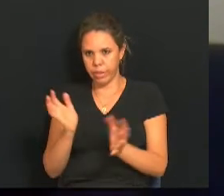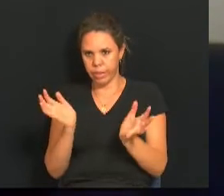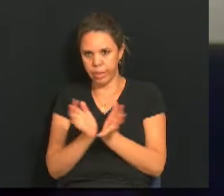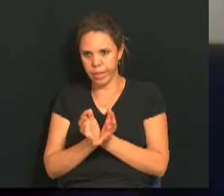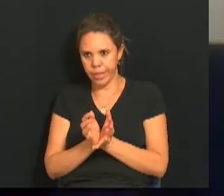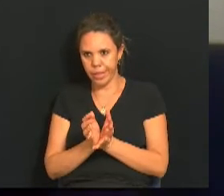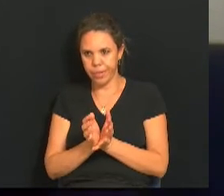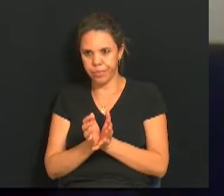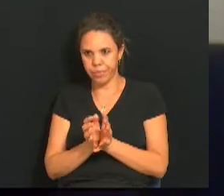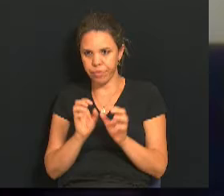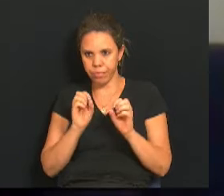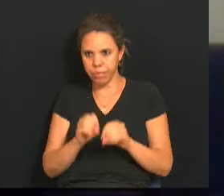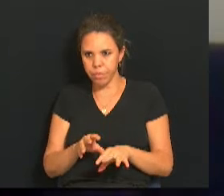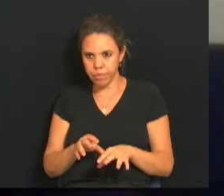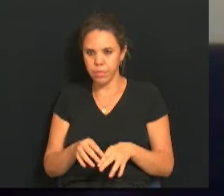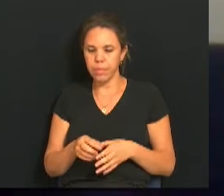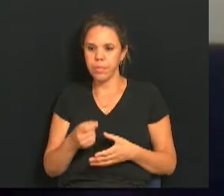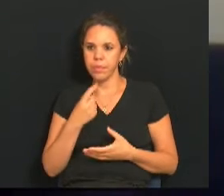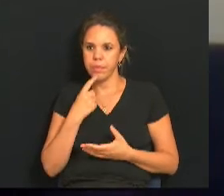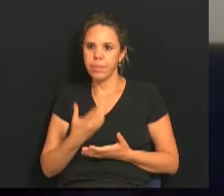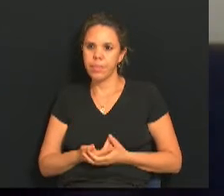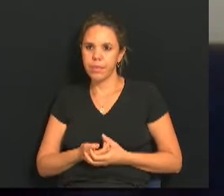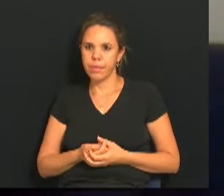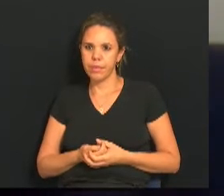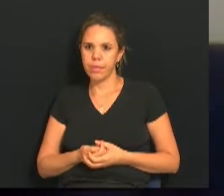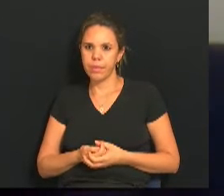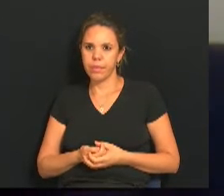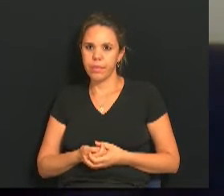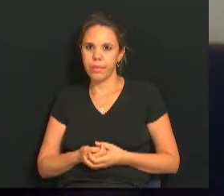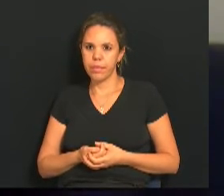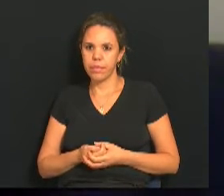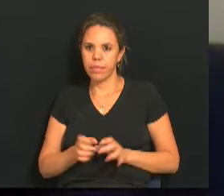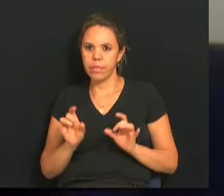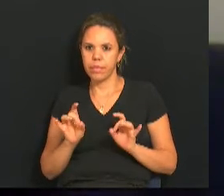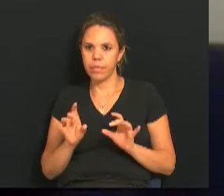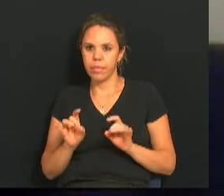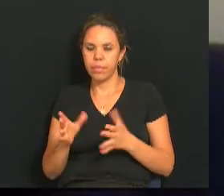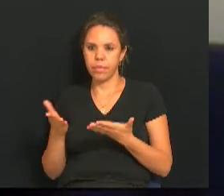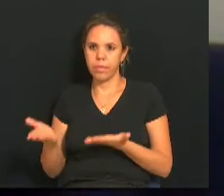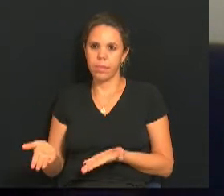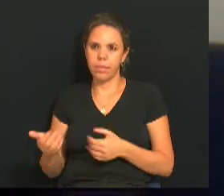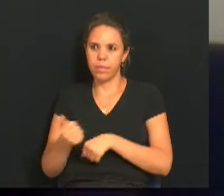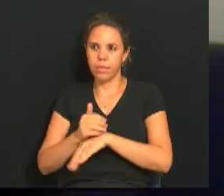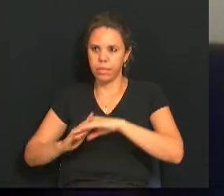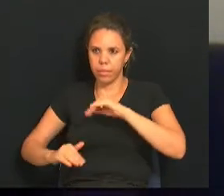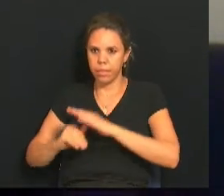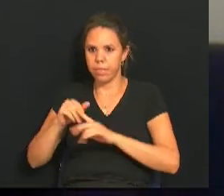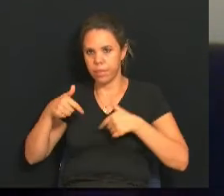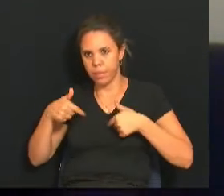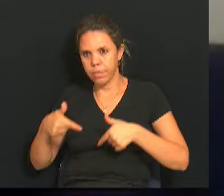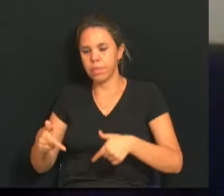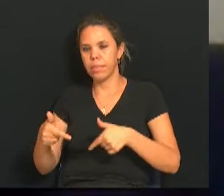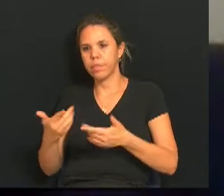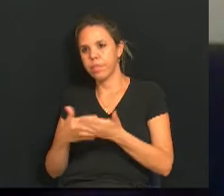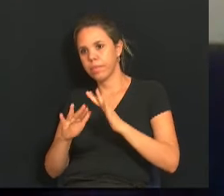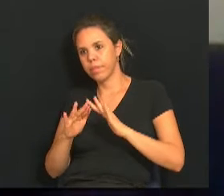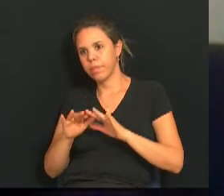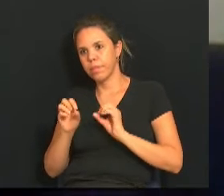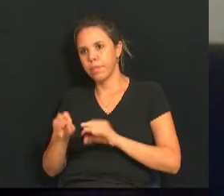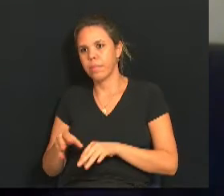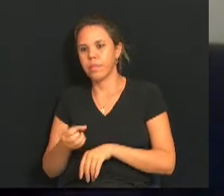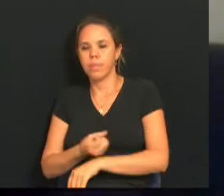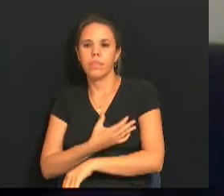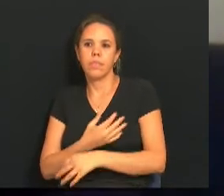da educação integral de Campinas, que é formado de forma especial aí por profissionais que atuam nas escolas de ensino